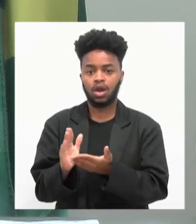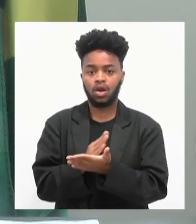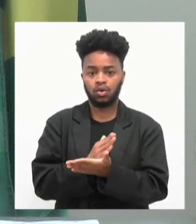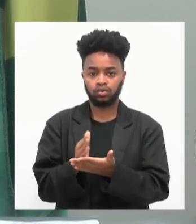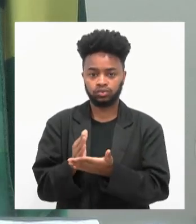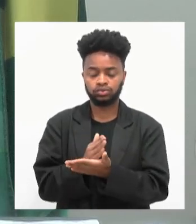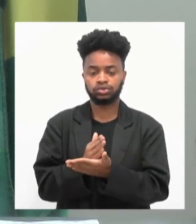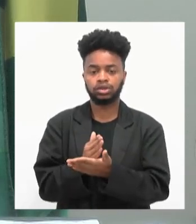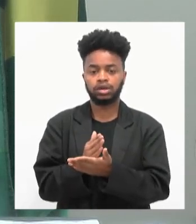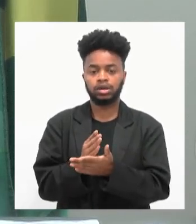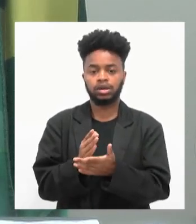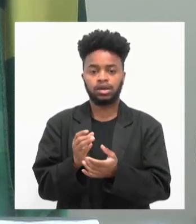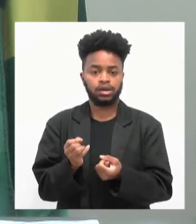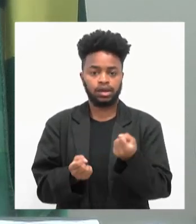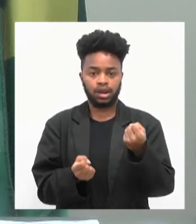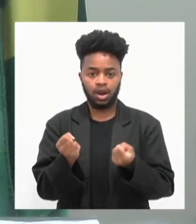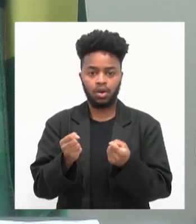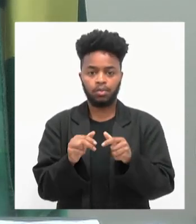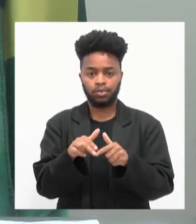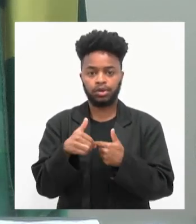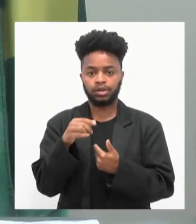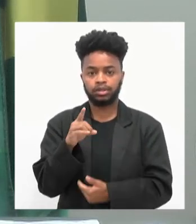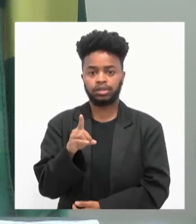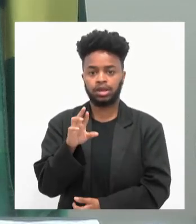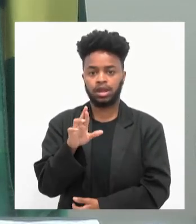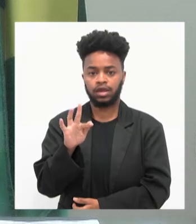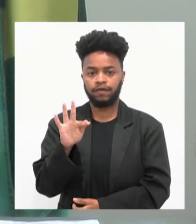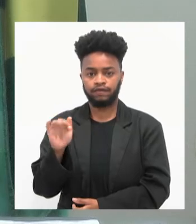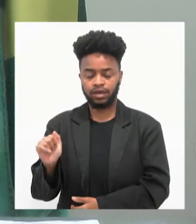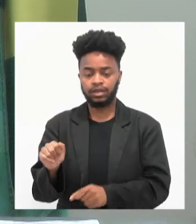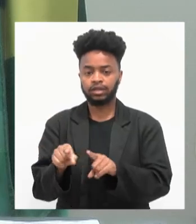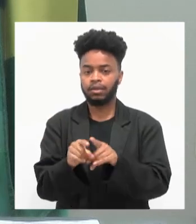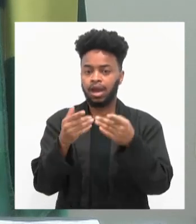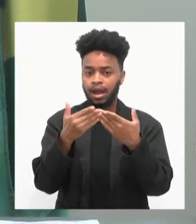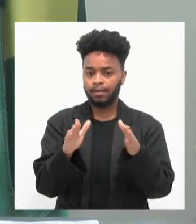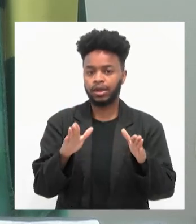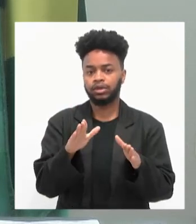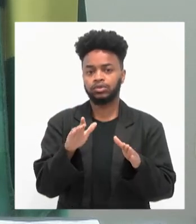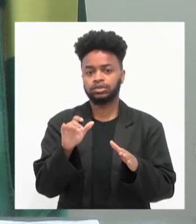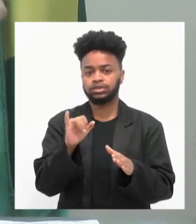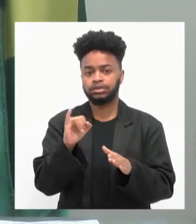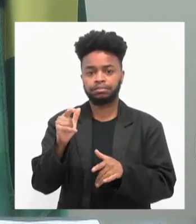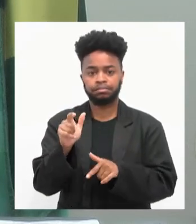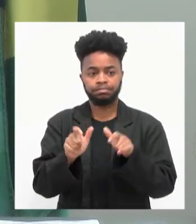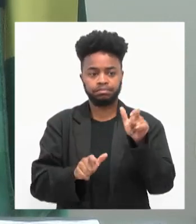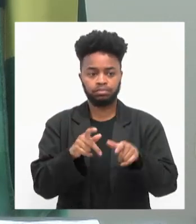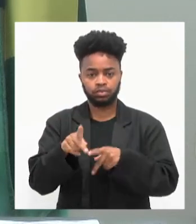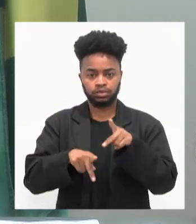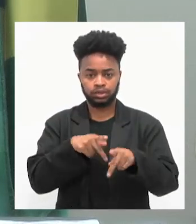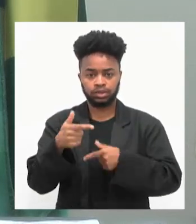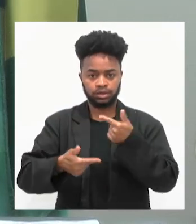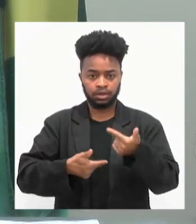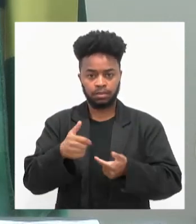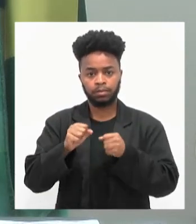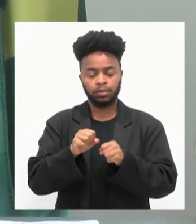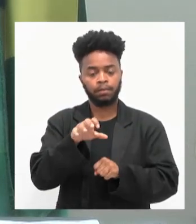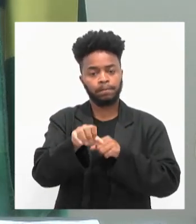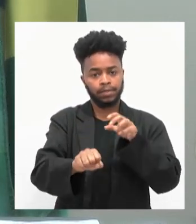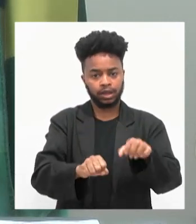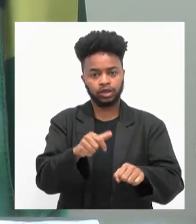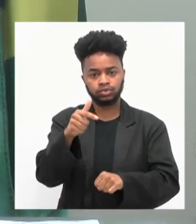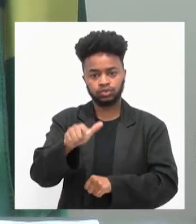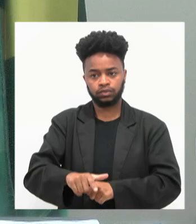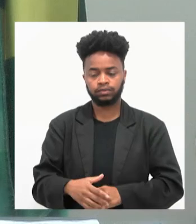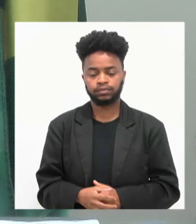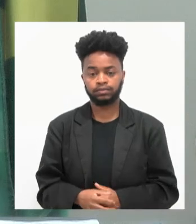oriundos da DRFA, os veículos roubados, e estaria aberto para a retirada dos veículos, né, dos trabalhadores da população que estava lá com o veículo apreendido. No